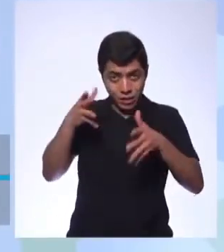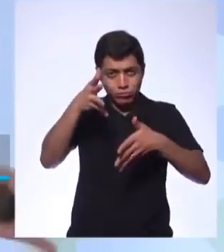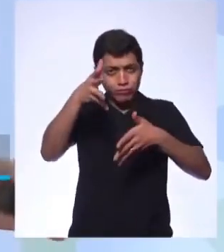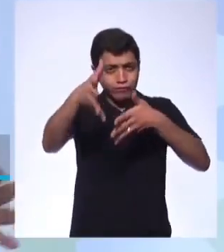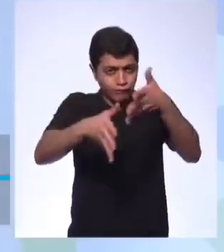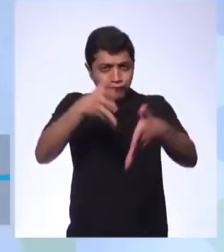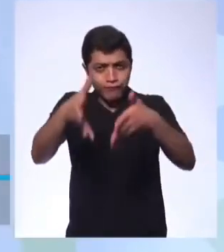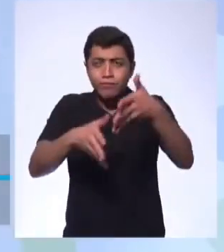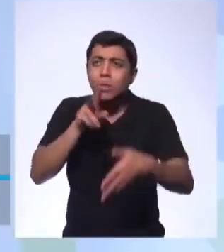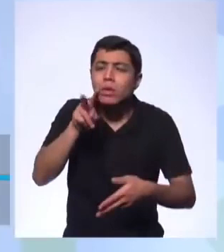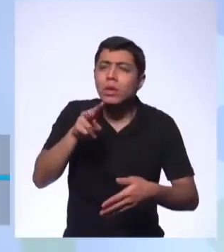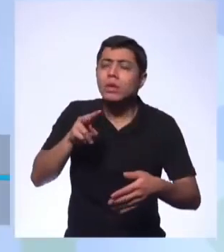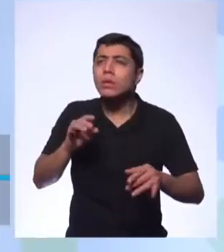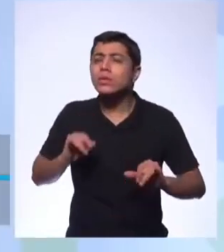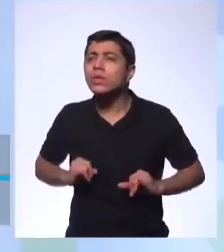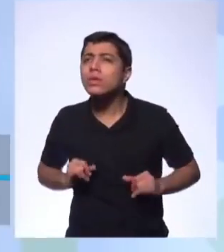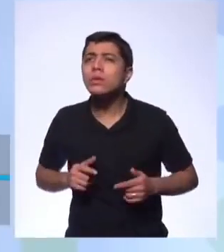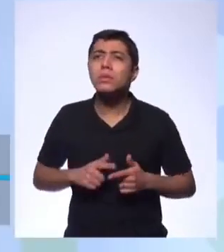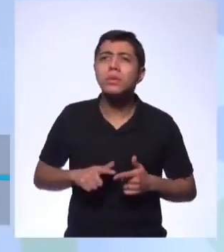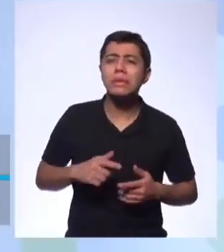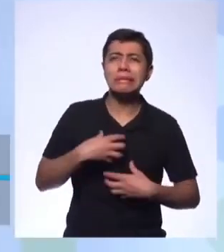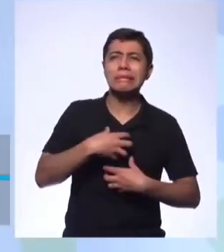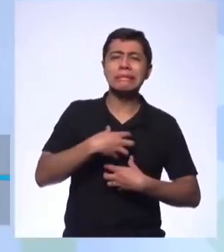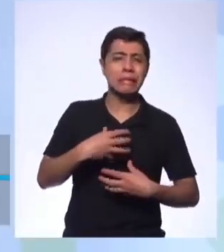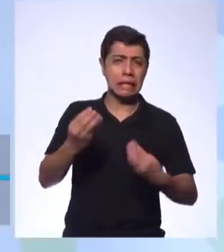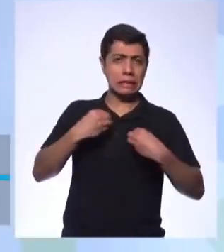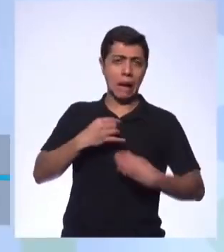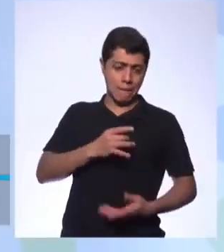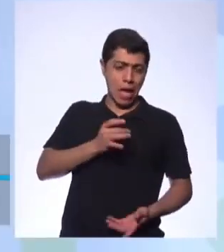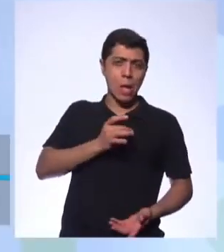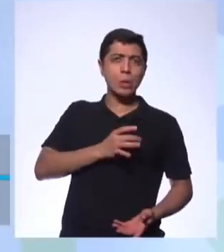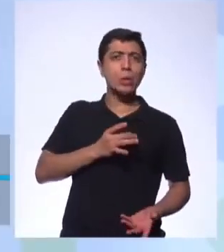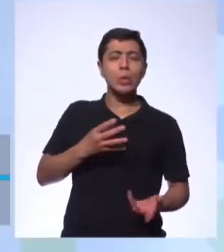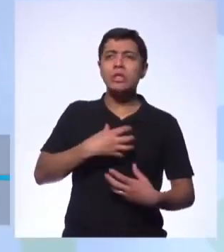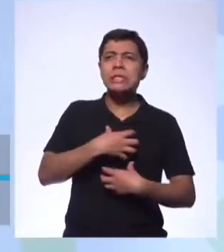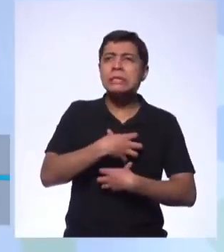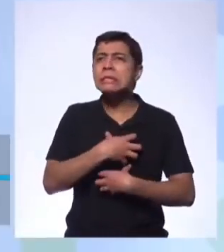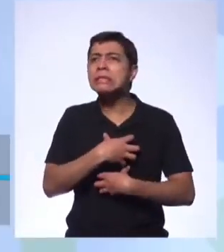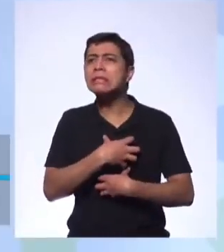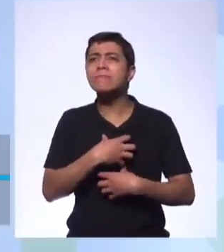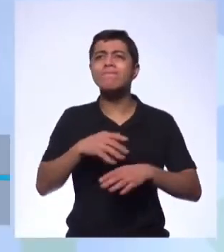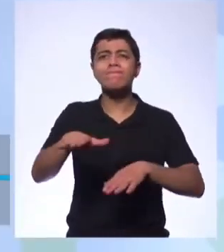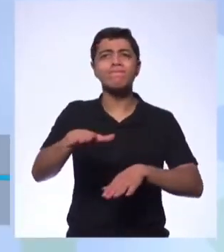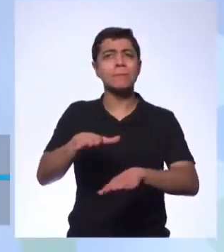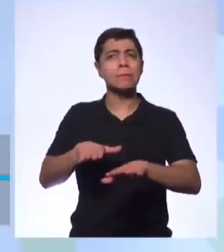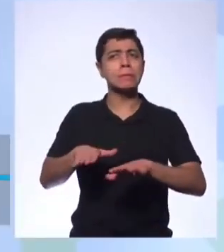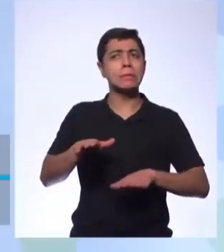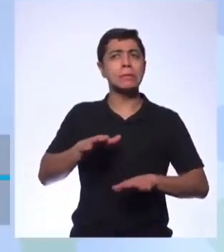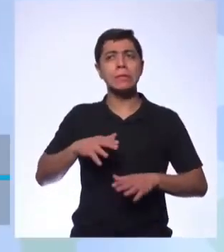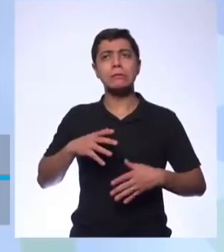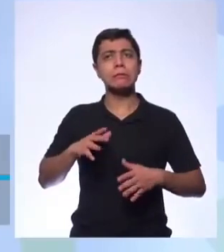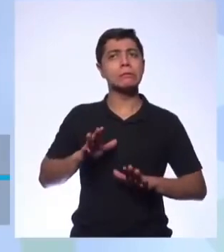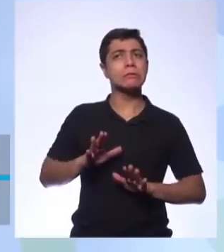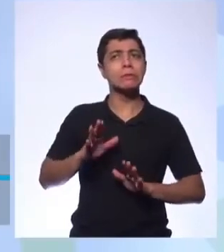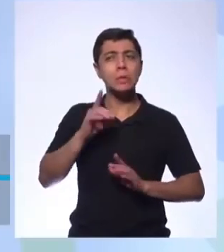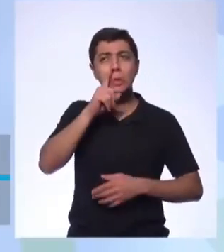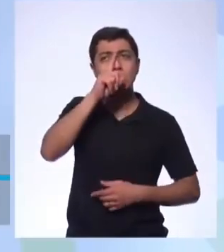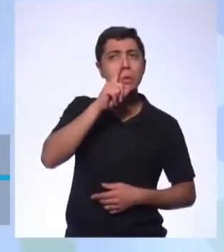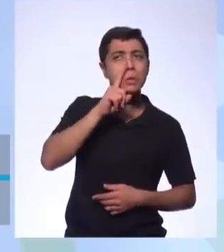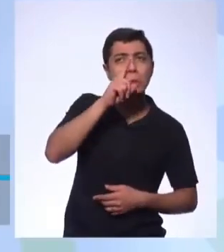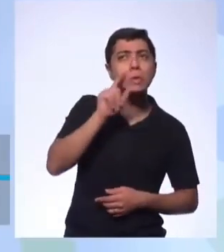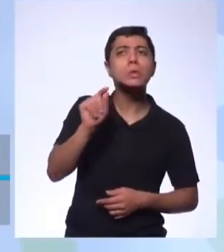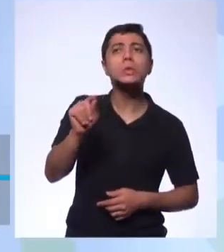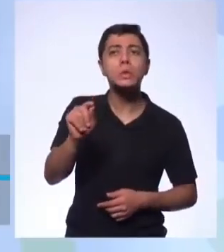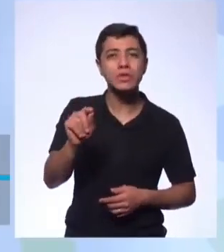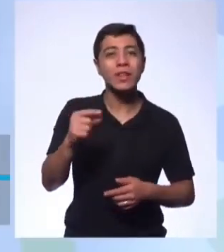receio, né? O pessoal colocou legal. Mas a professora falou uma resposta bem legal, porque você tem várias vozes falando ao mesmo tempo. E